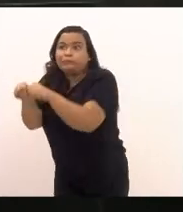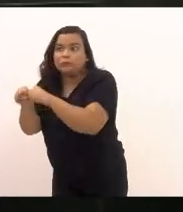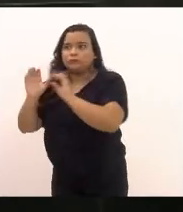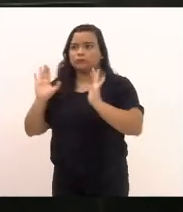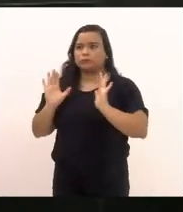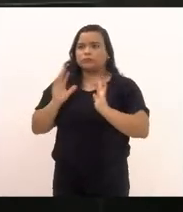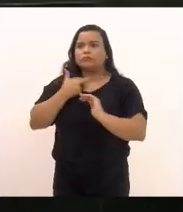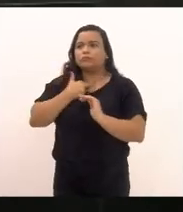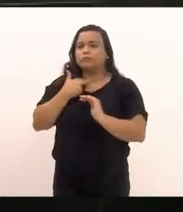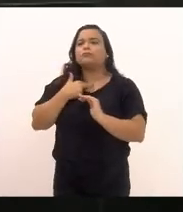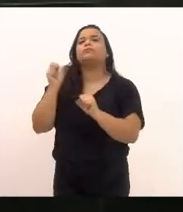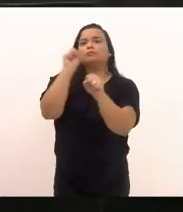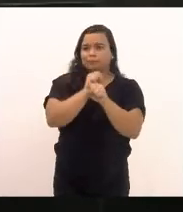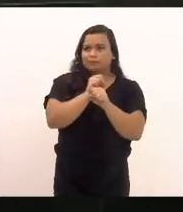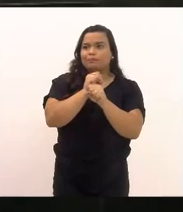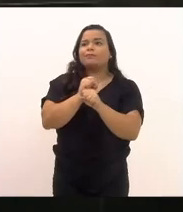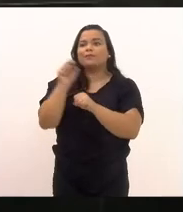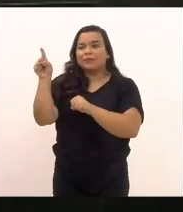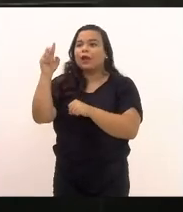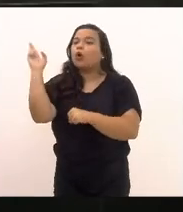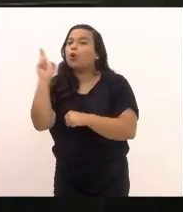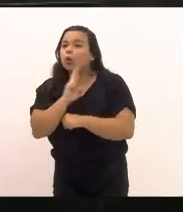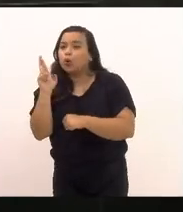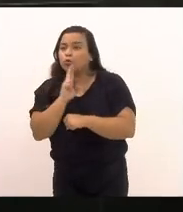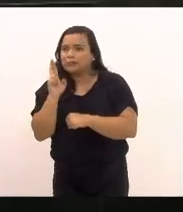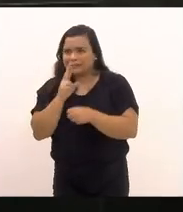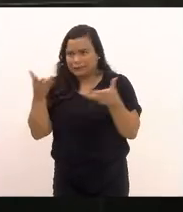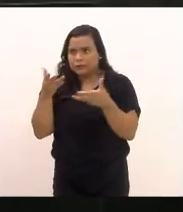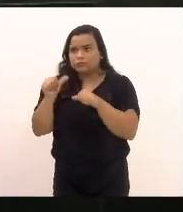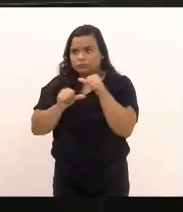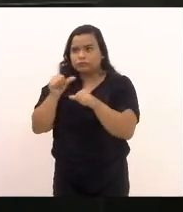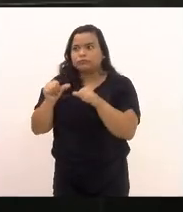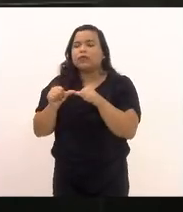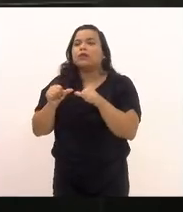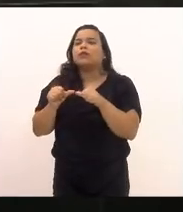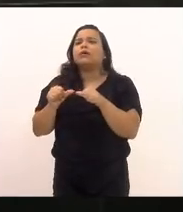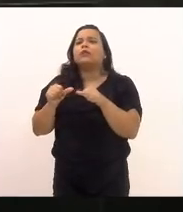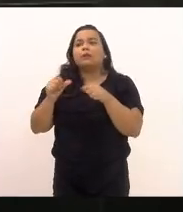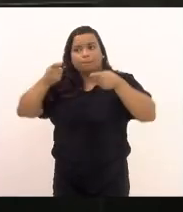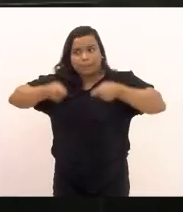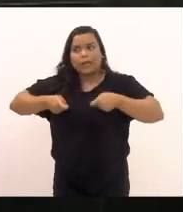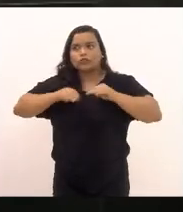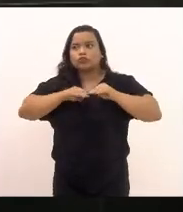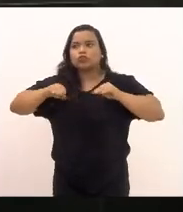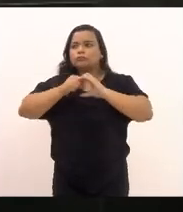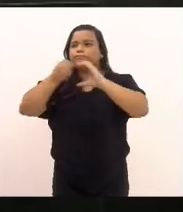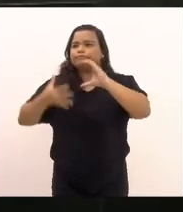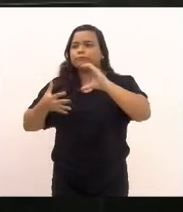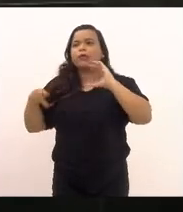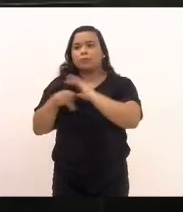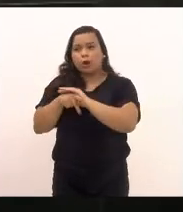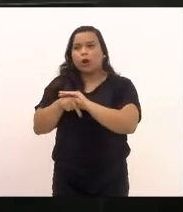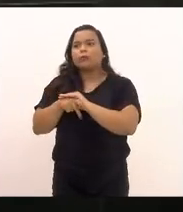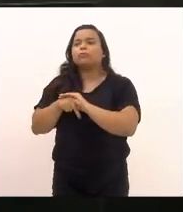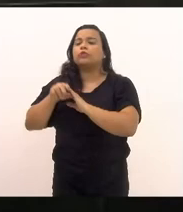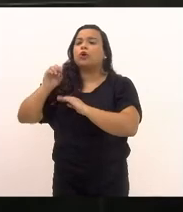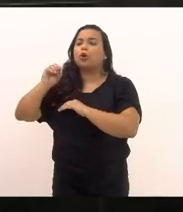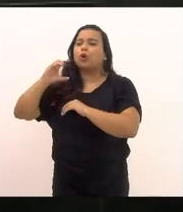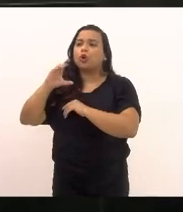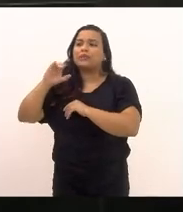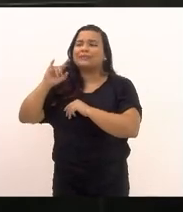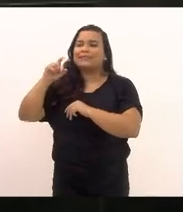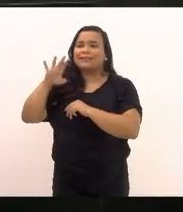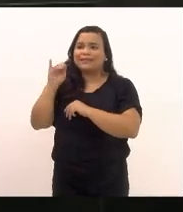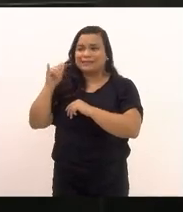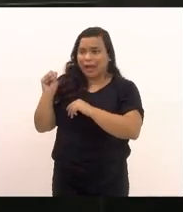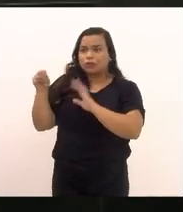né? De modo que a União Soviética, que a Rússia, né, que agora a Rússia, mantivesse as suas características de ocidentalização, por assim